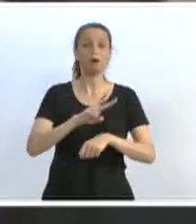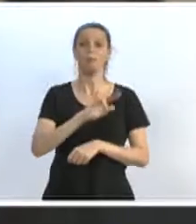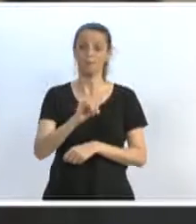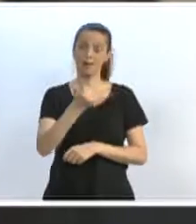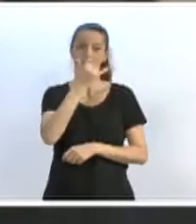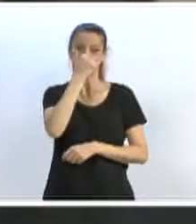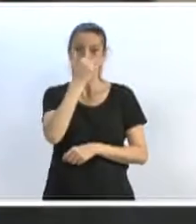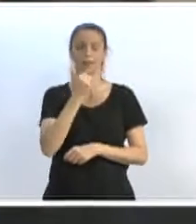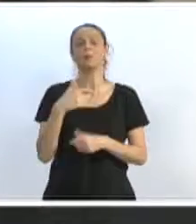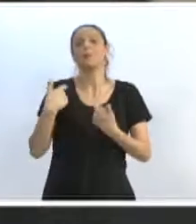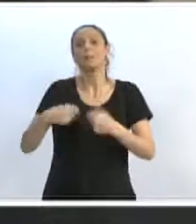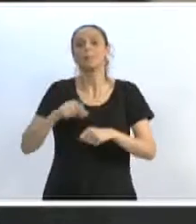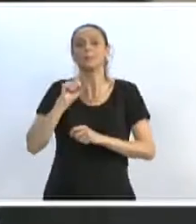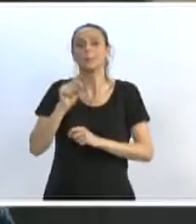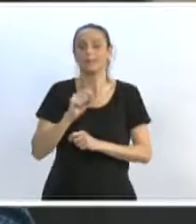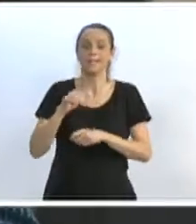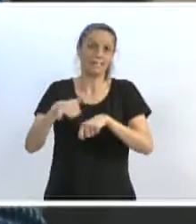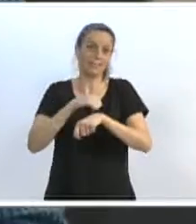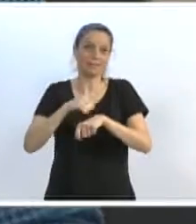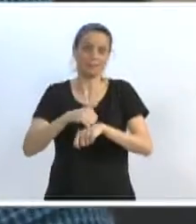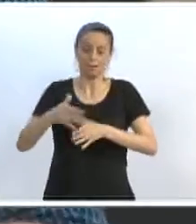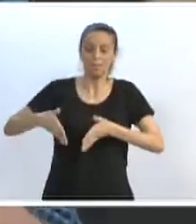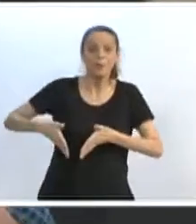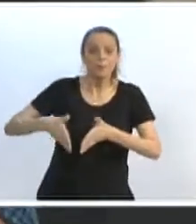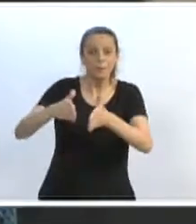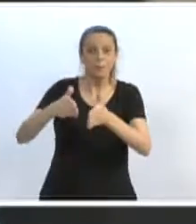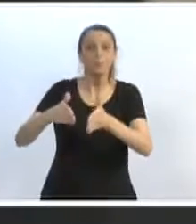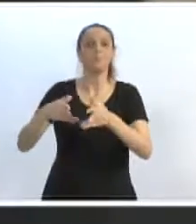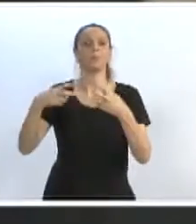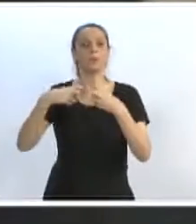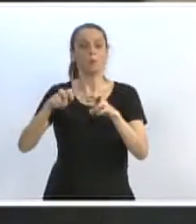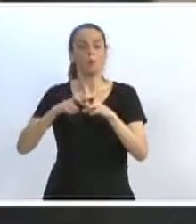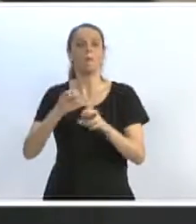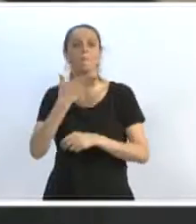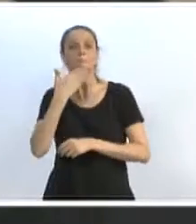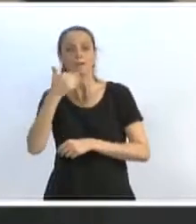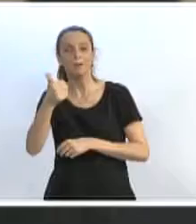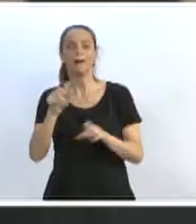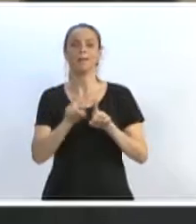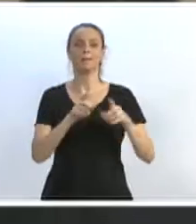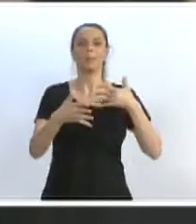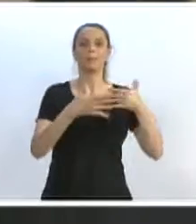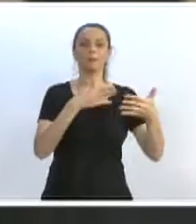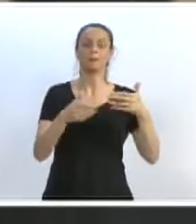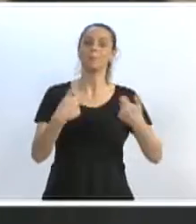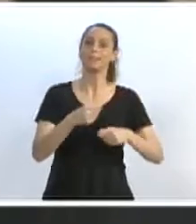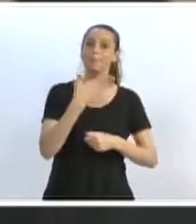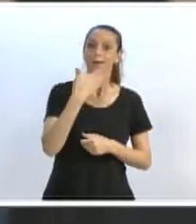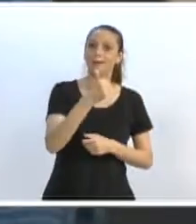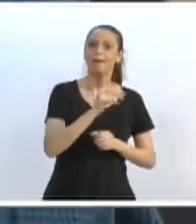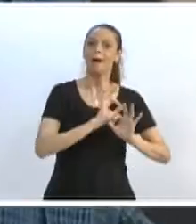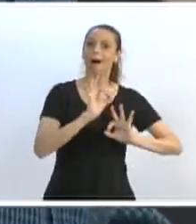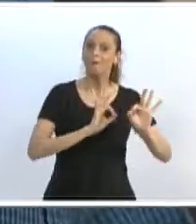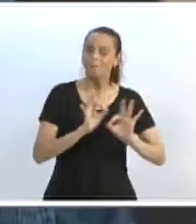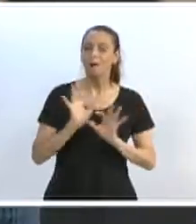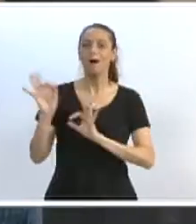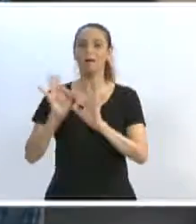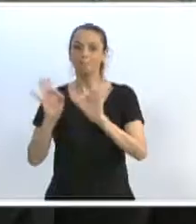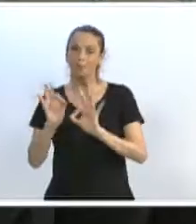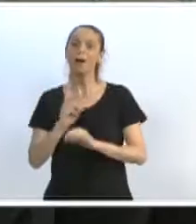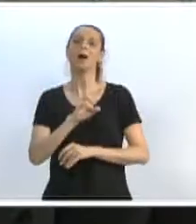nossos corredores de ônibus, terminais de pré-embarque e dos próprios terminais. Muito obrigado, vereador Jovino.